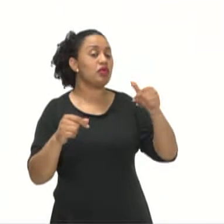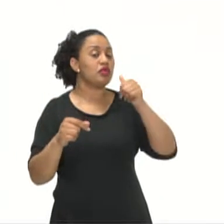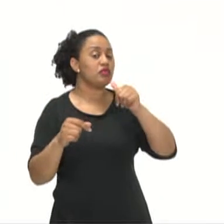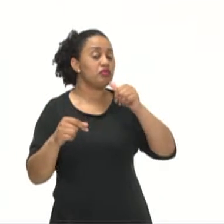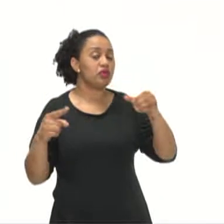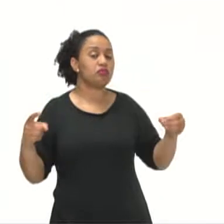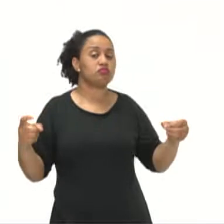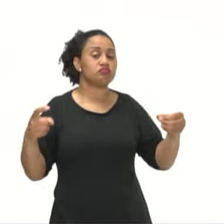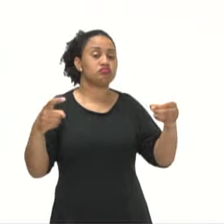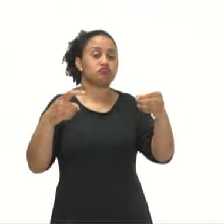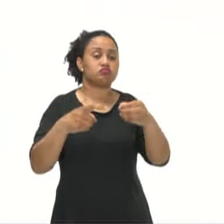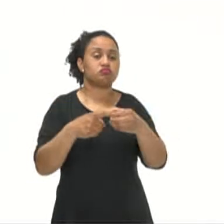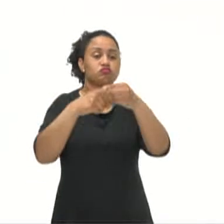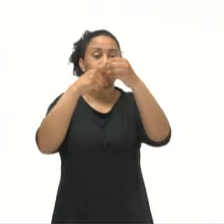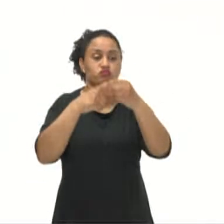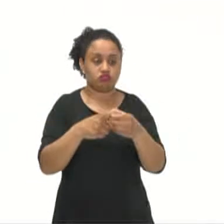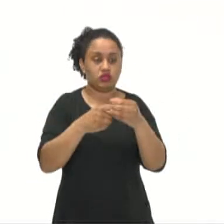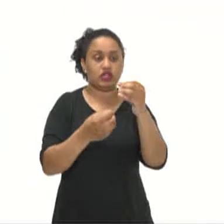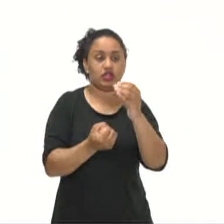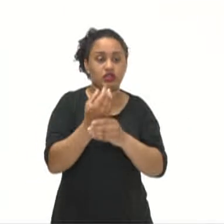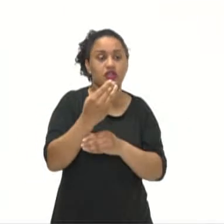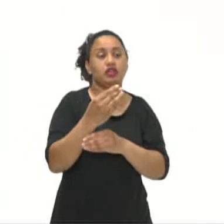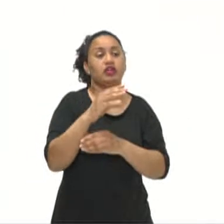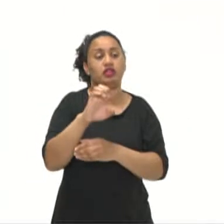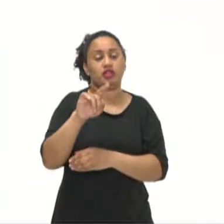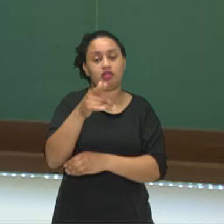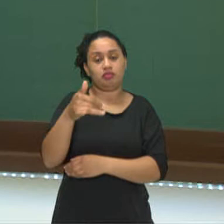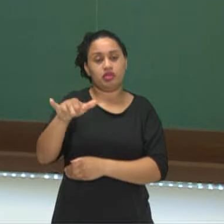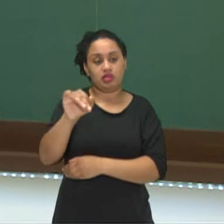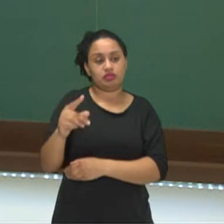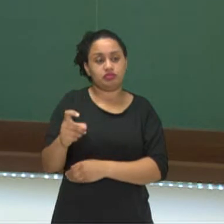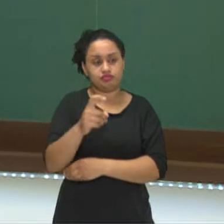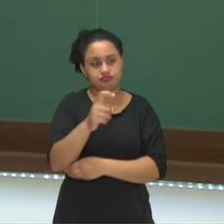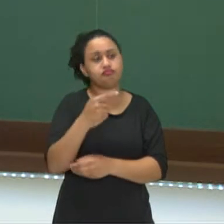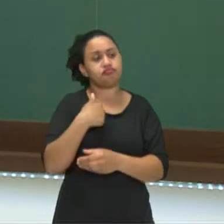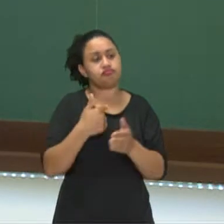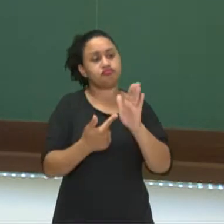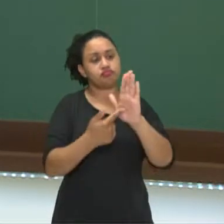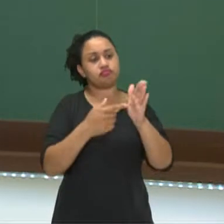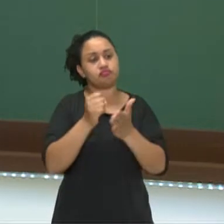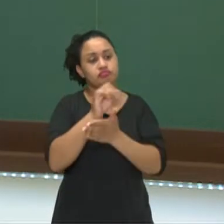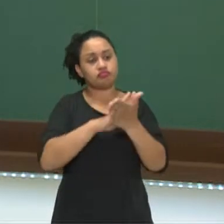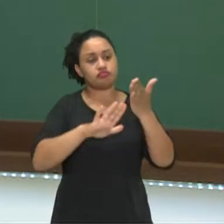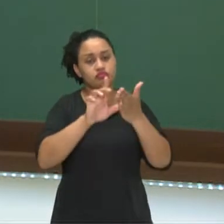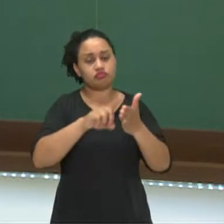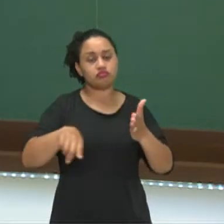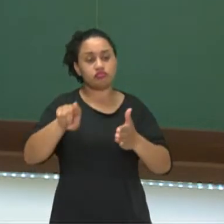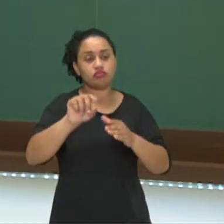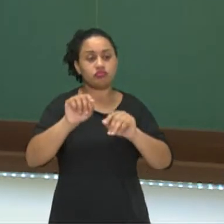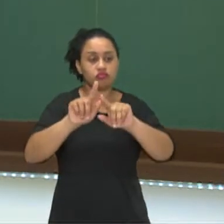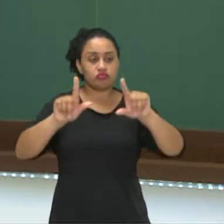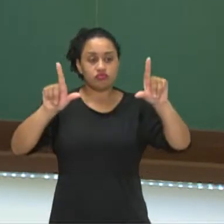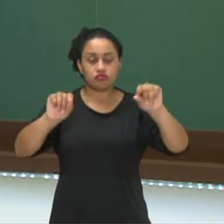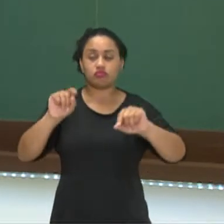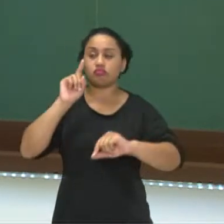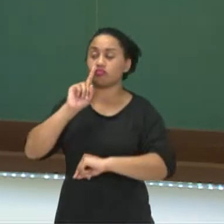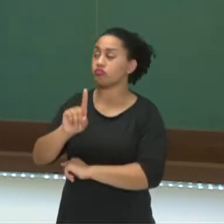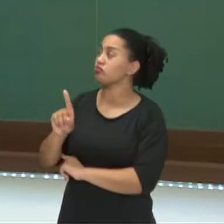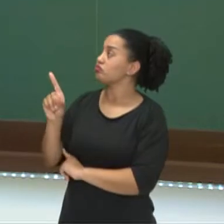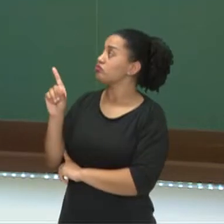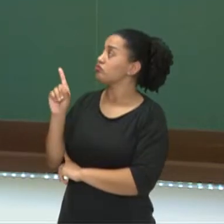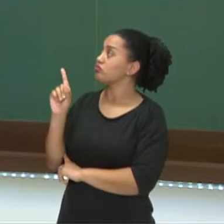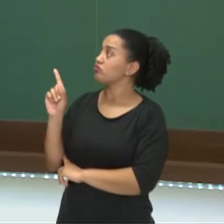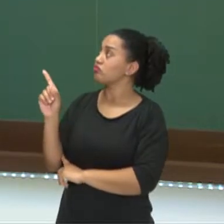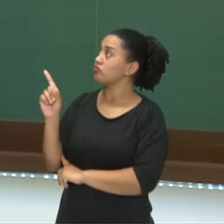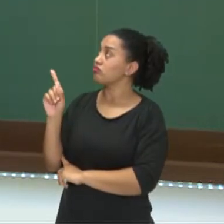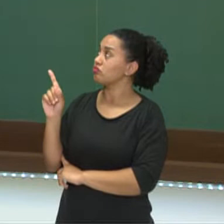unem, formando então um embrião. Aqui eu trago para vocês, nessa imagem de baixo, também os gametas